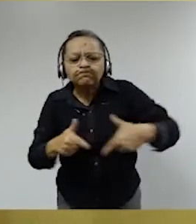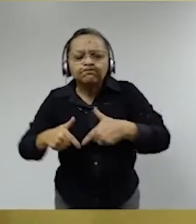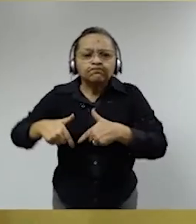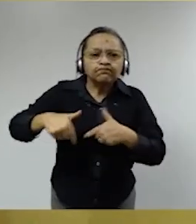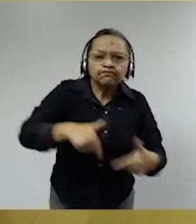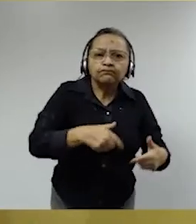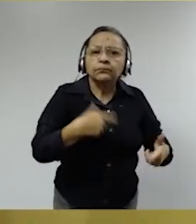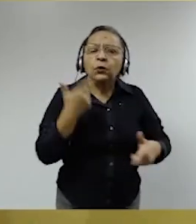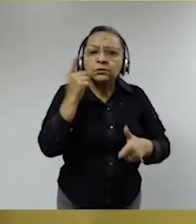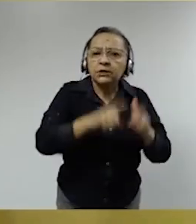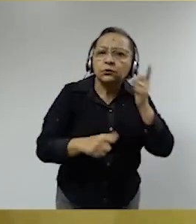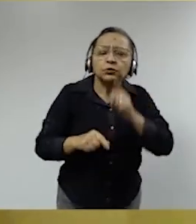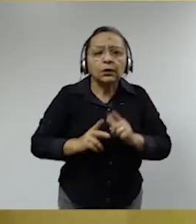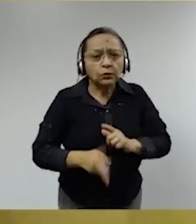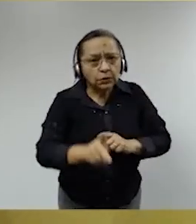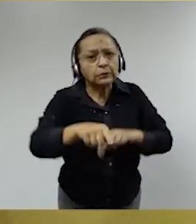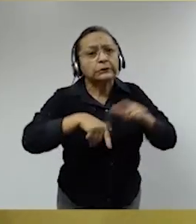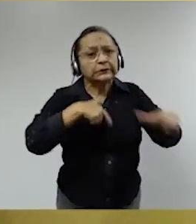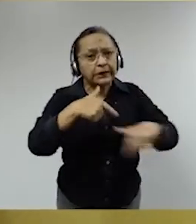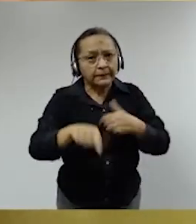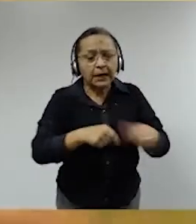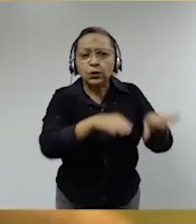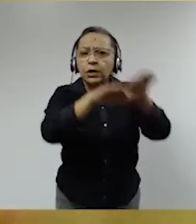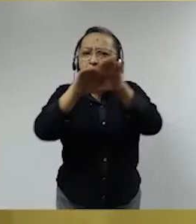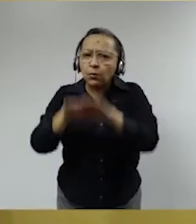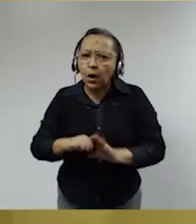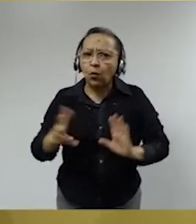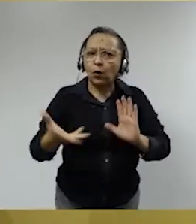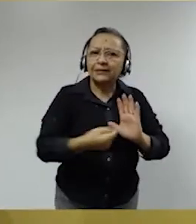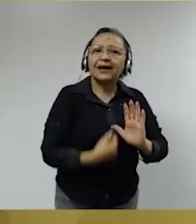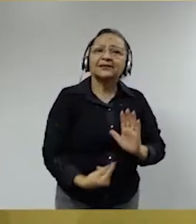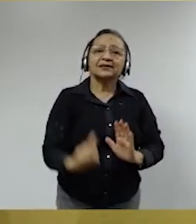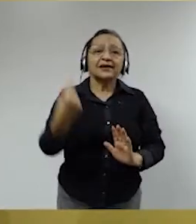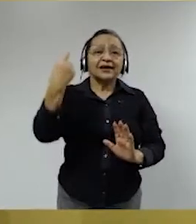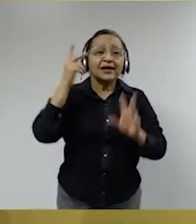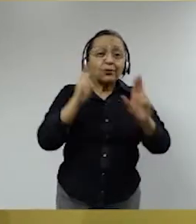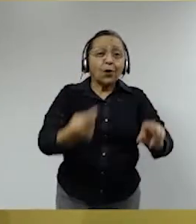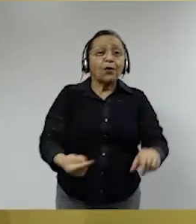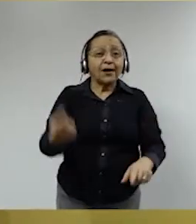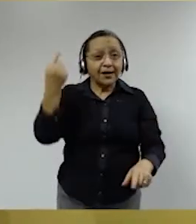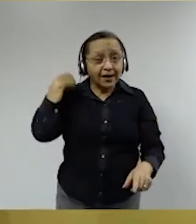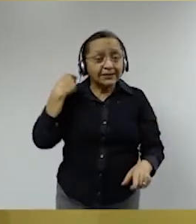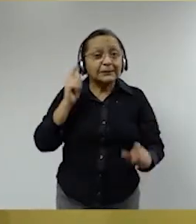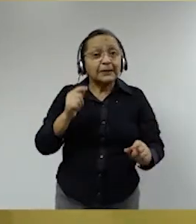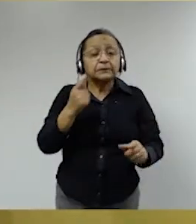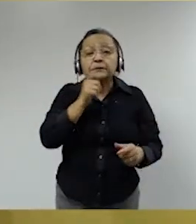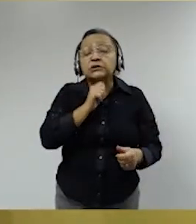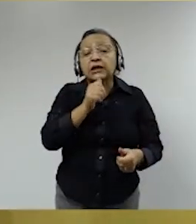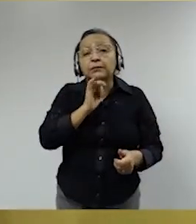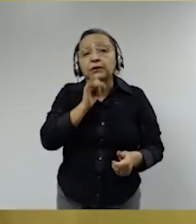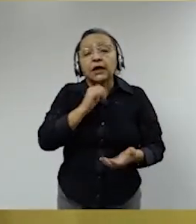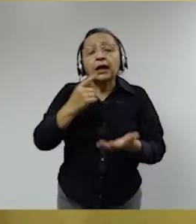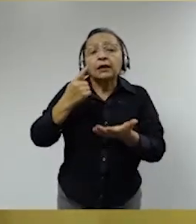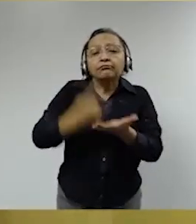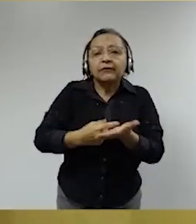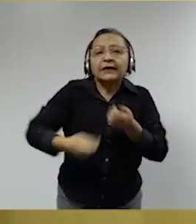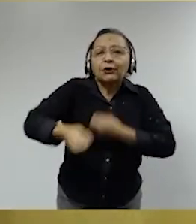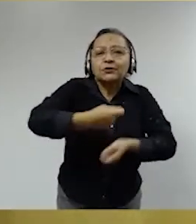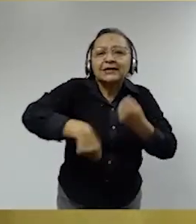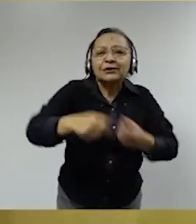de continuar o trabalho com igual qualidade como o anterior, a gente, assim, negociação de acordos de